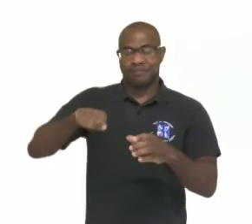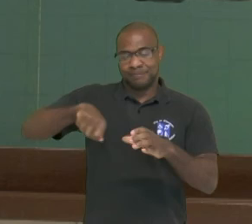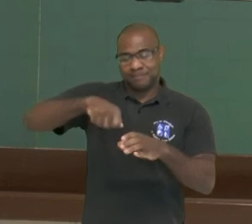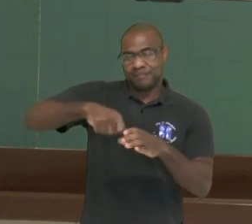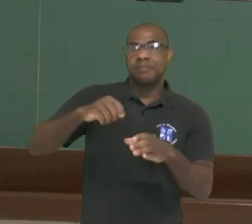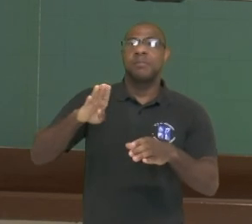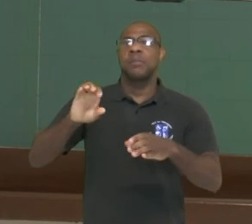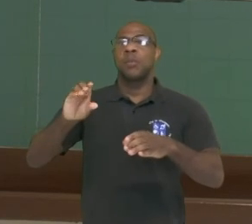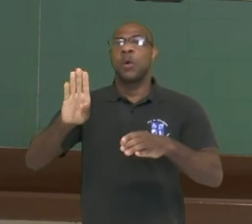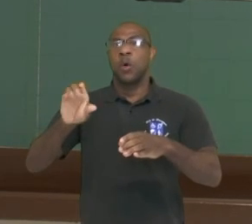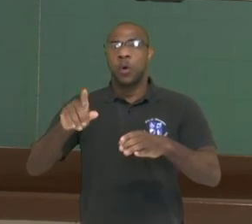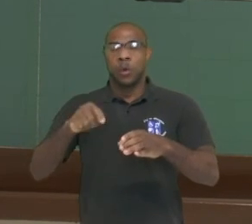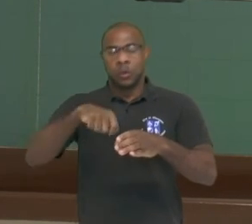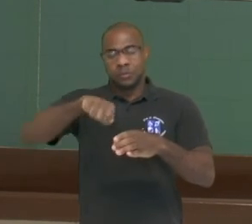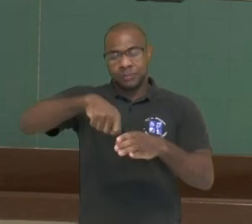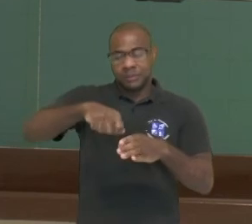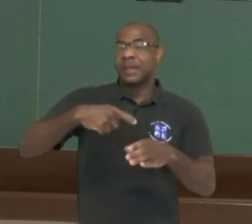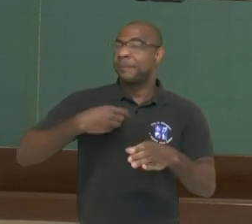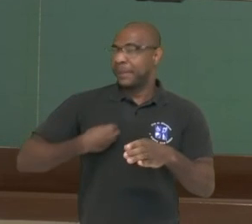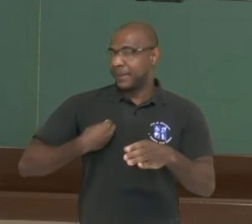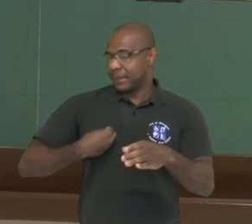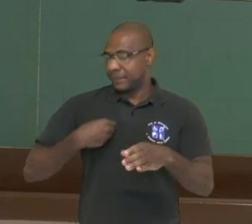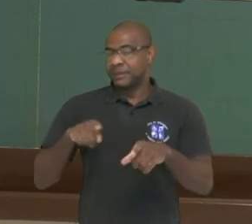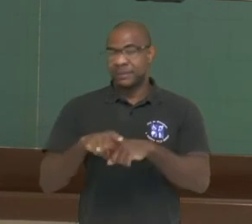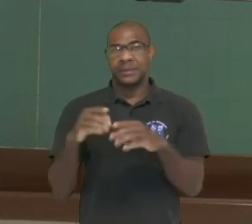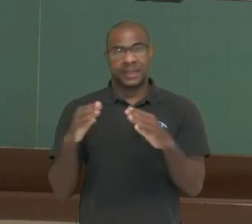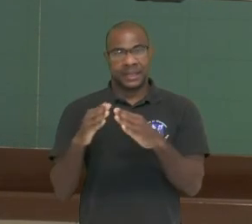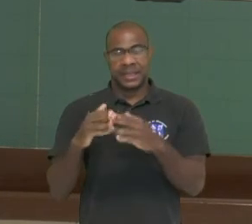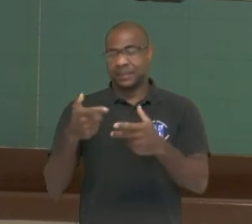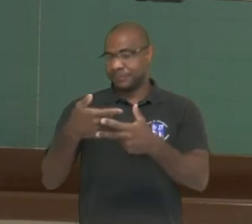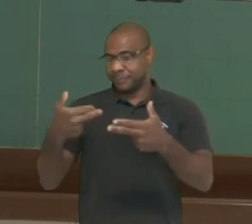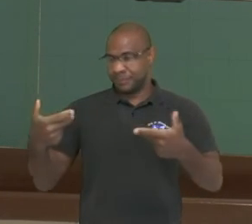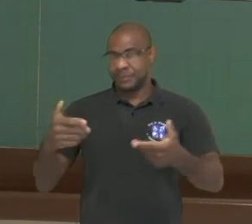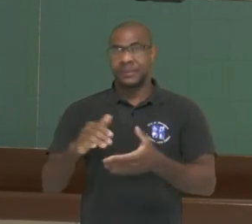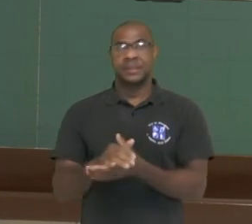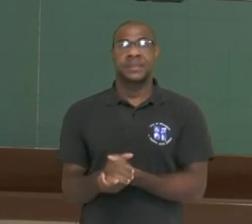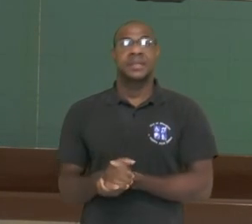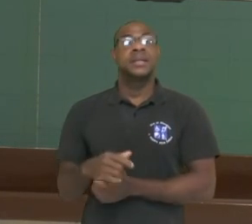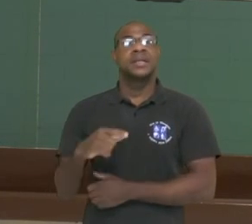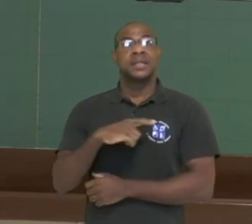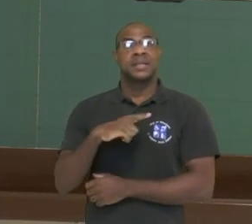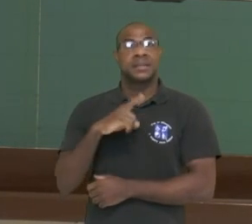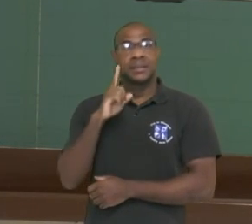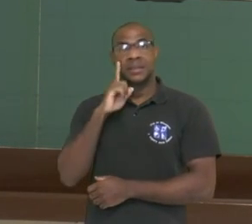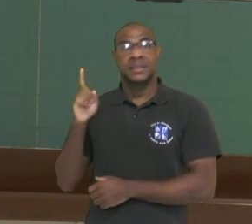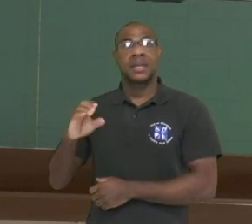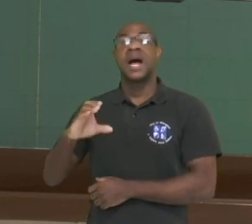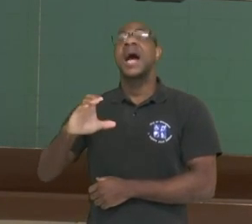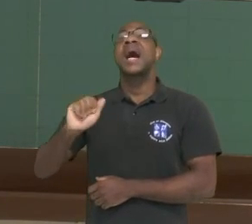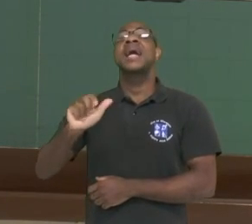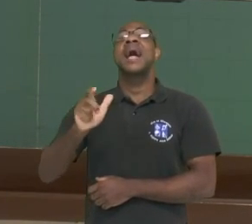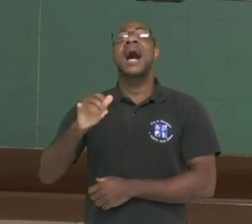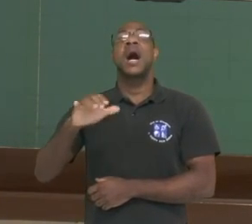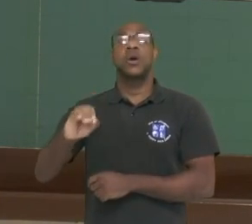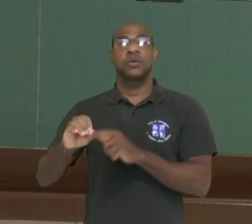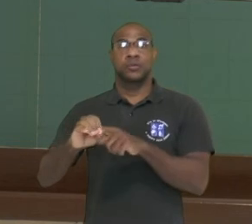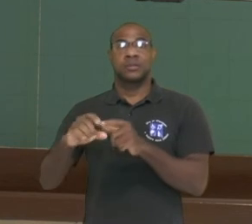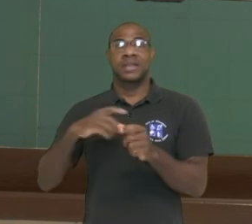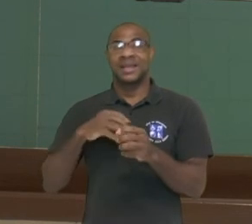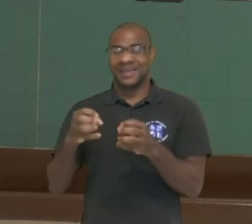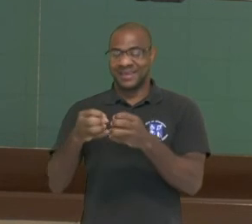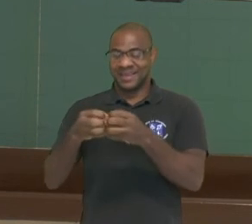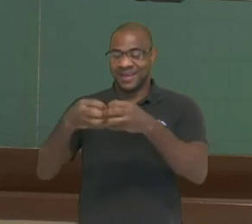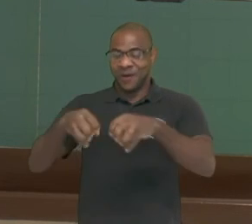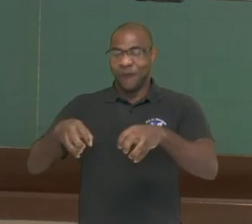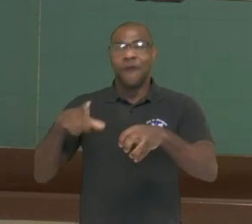está presente na nossa casa, nos extintores de incêndio também. Temos o carbonato de cálcio, que está presente nas cascas dos ovos,